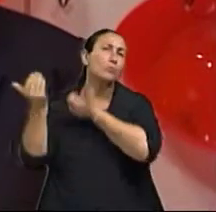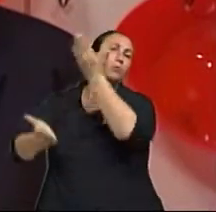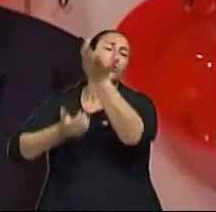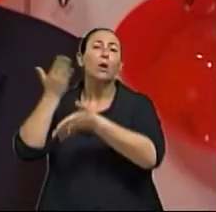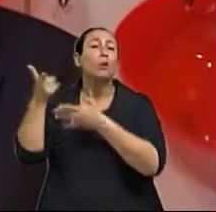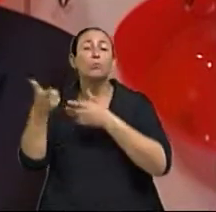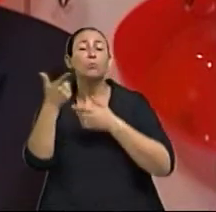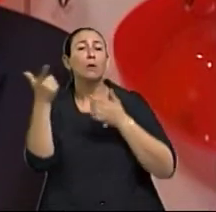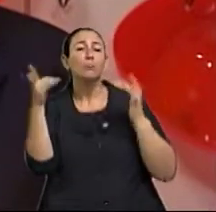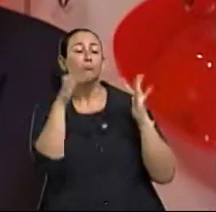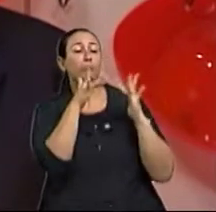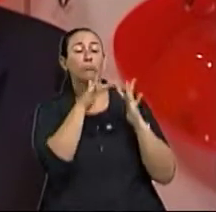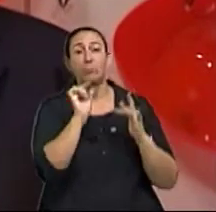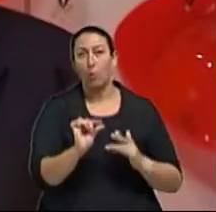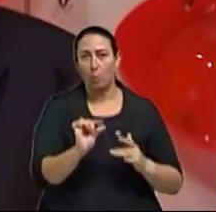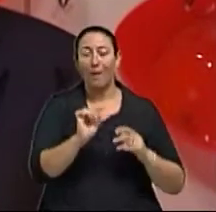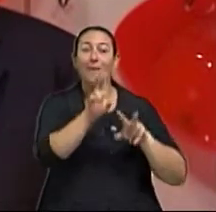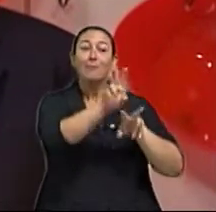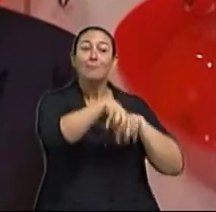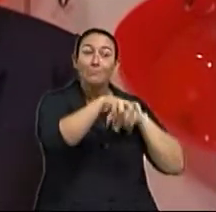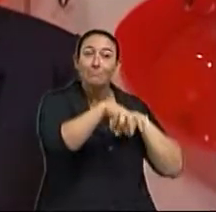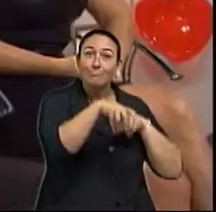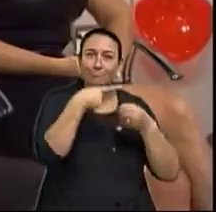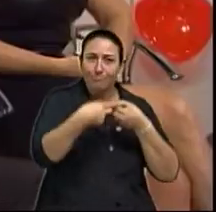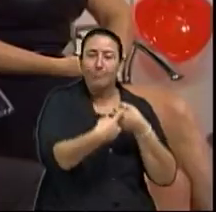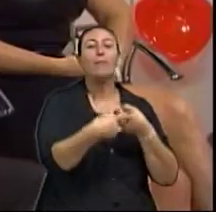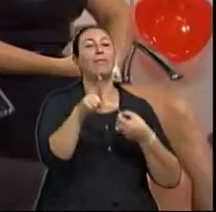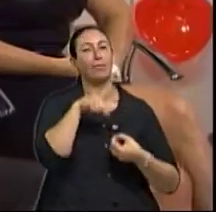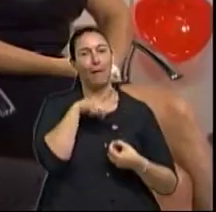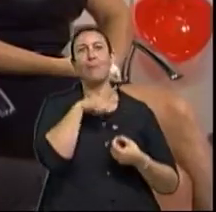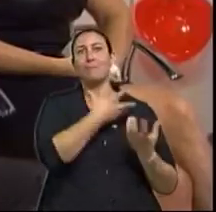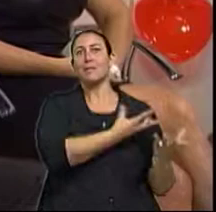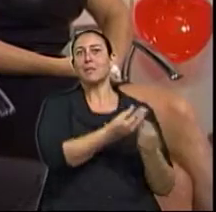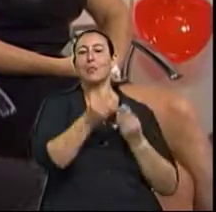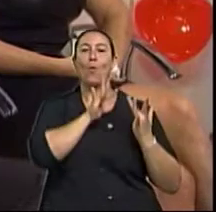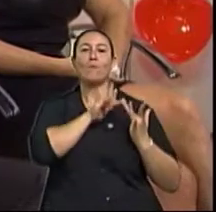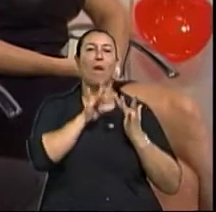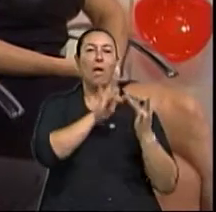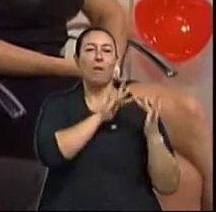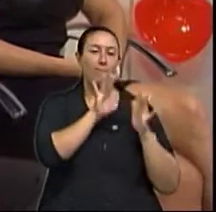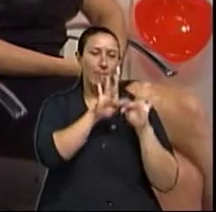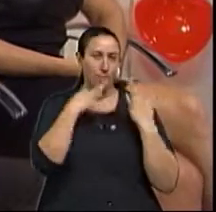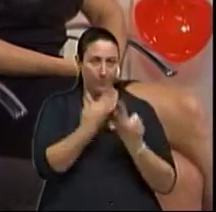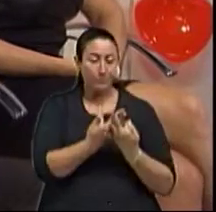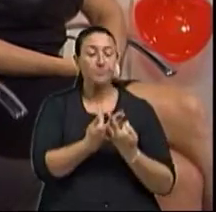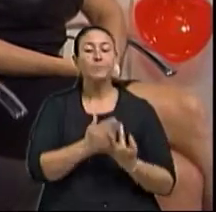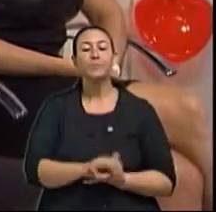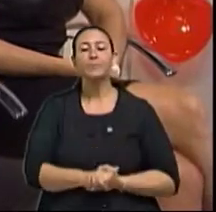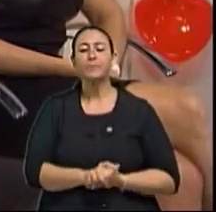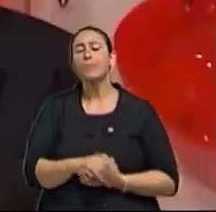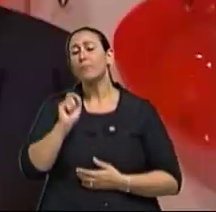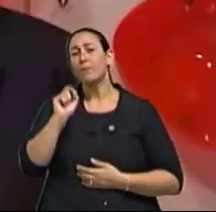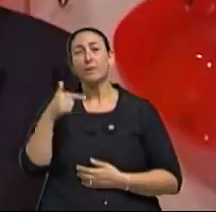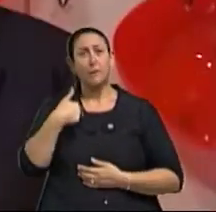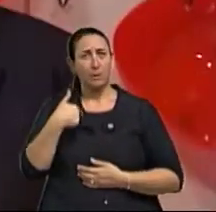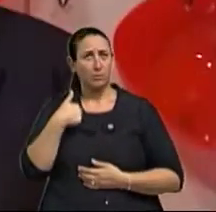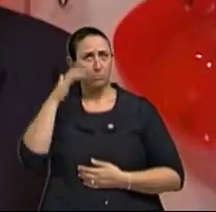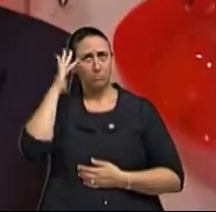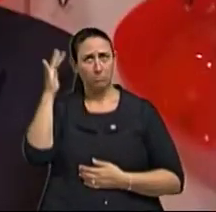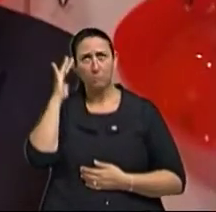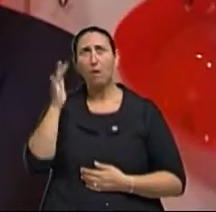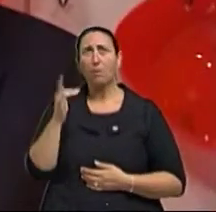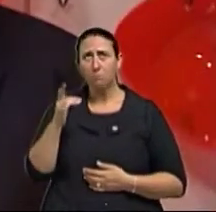ainda em algumas cidades pequenas do interior. Então, eu não sou tão otimista em relação